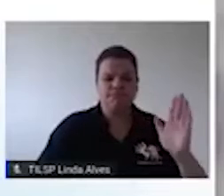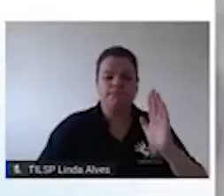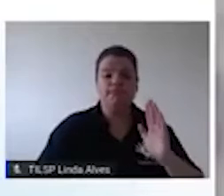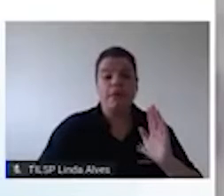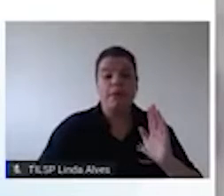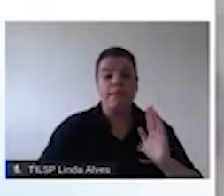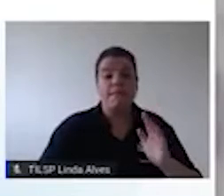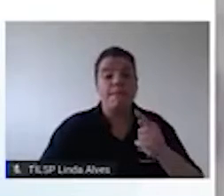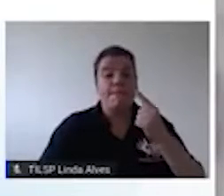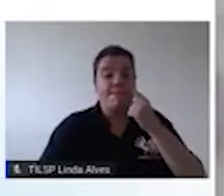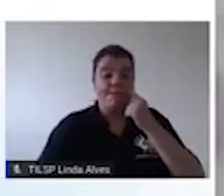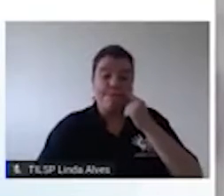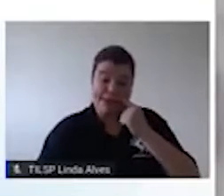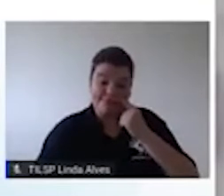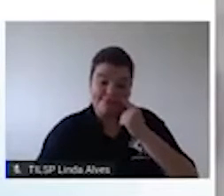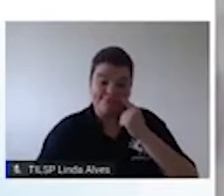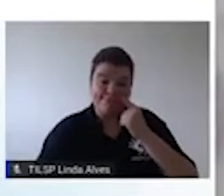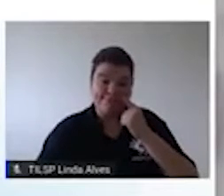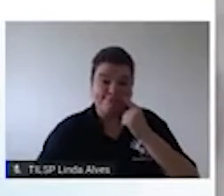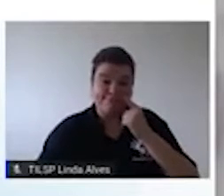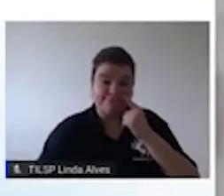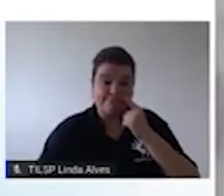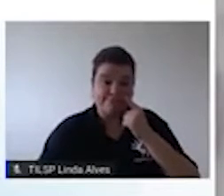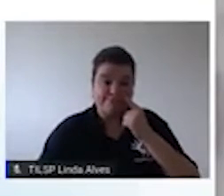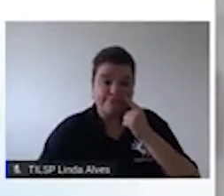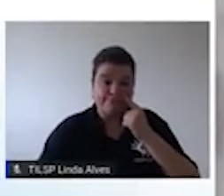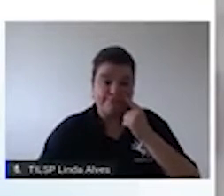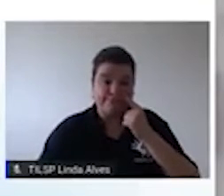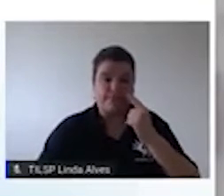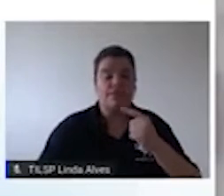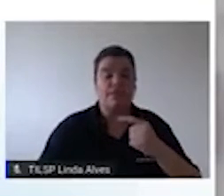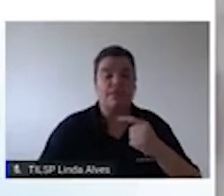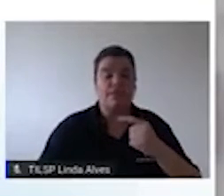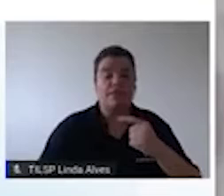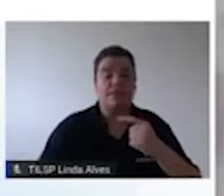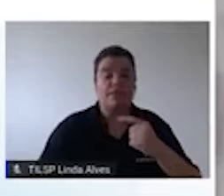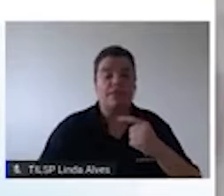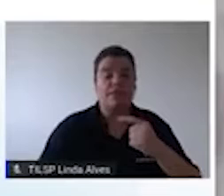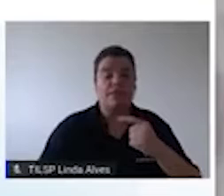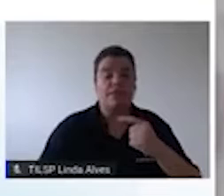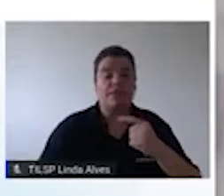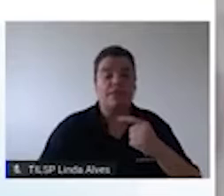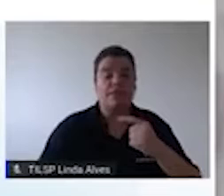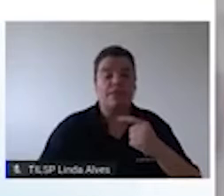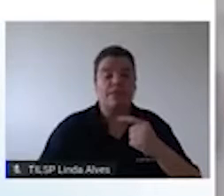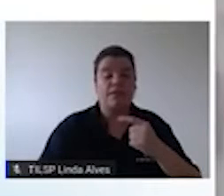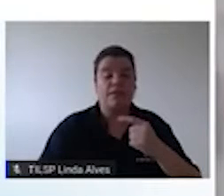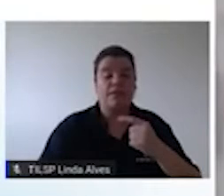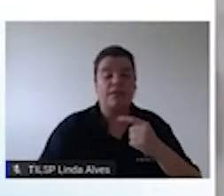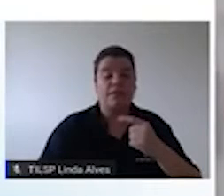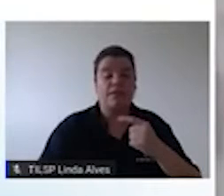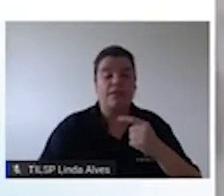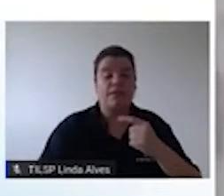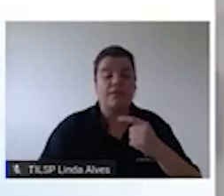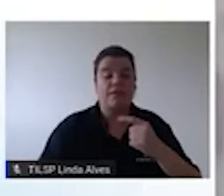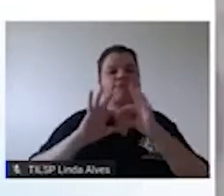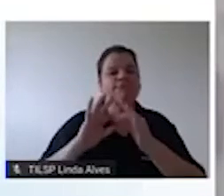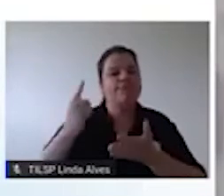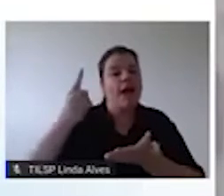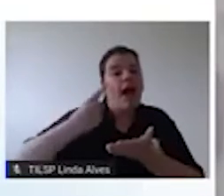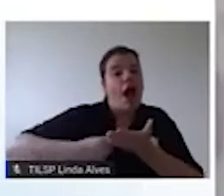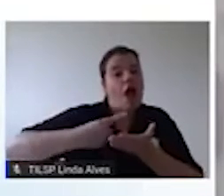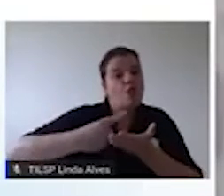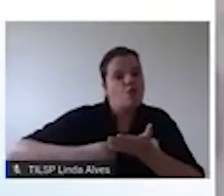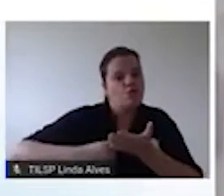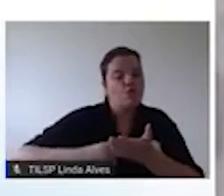dizer, Butantan e Biomanguinhos Fiocruz fizeram acordos com